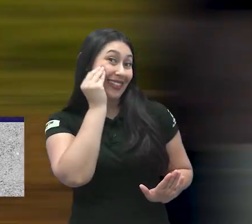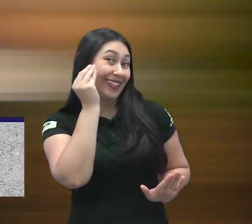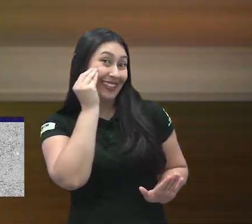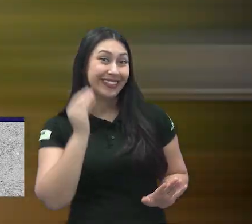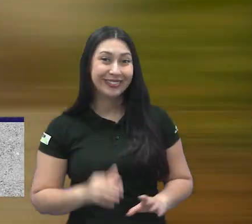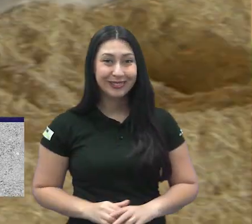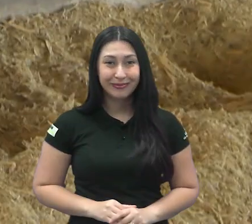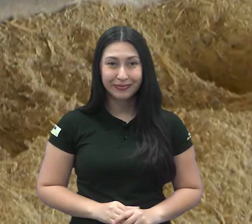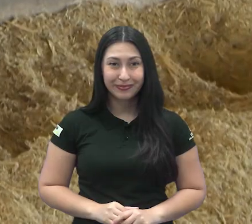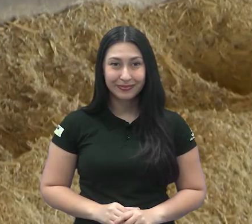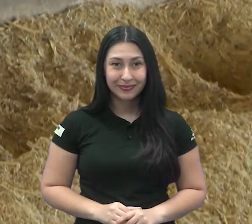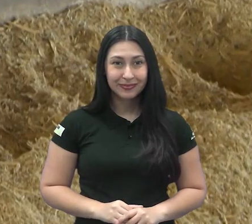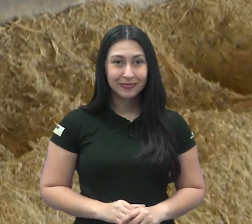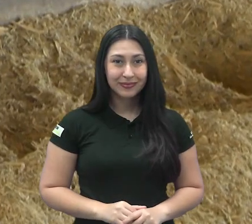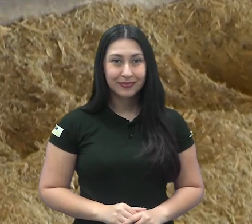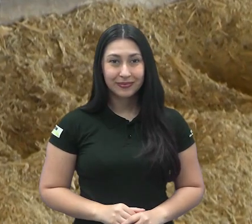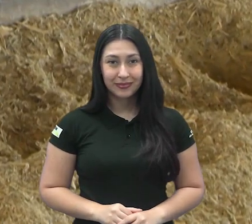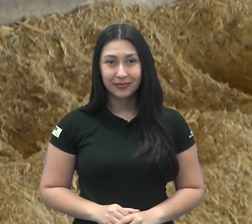saio.